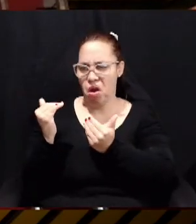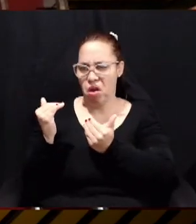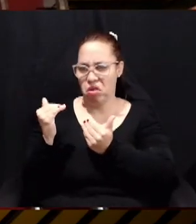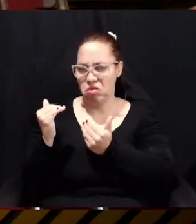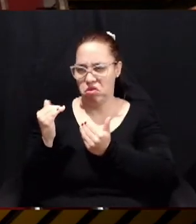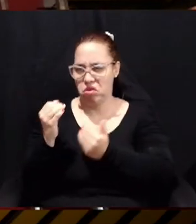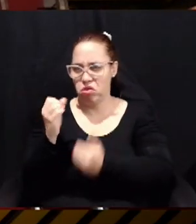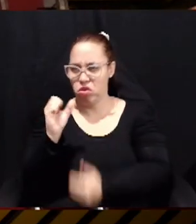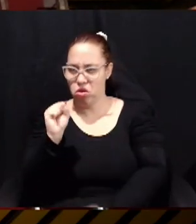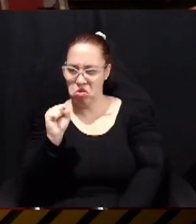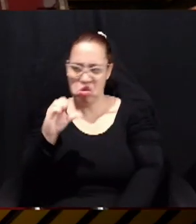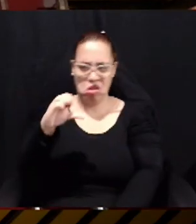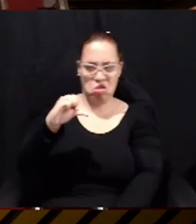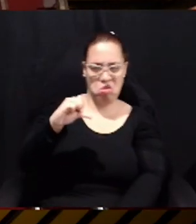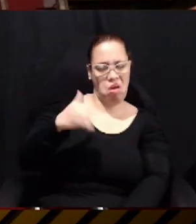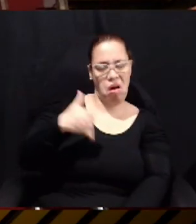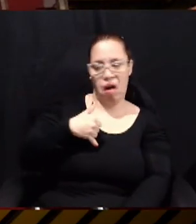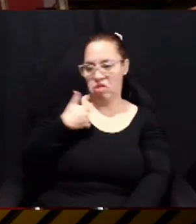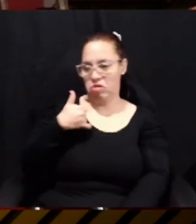9 anos.